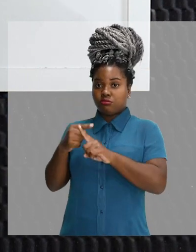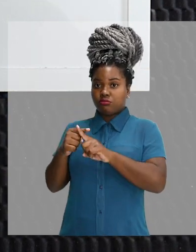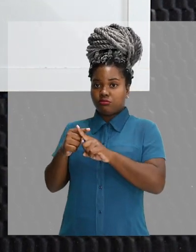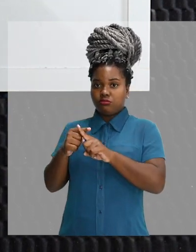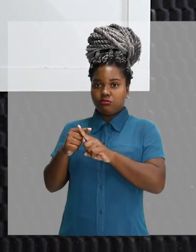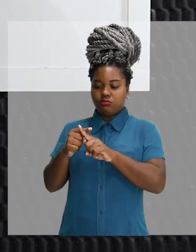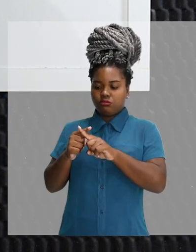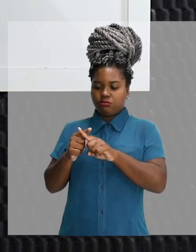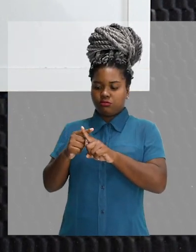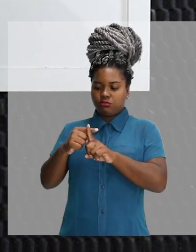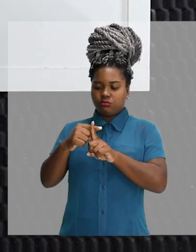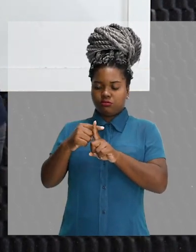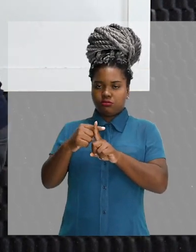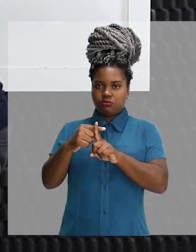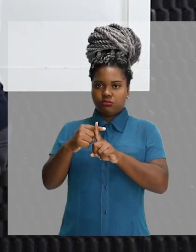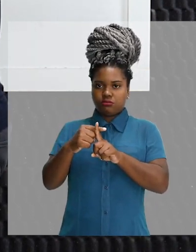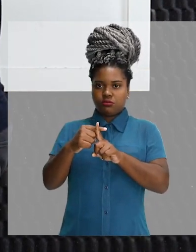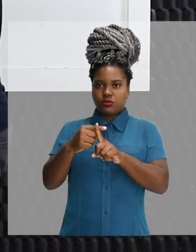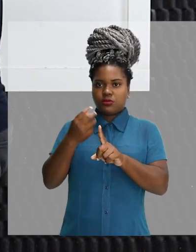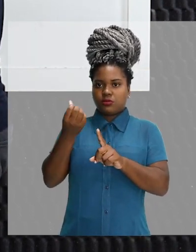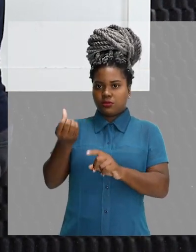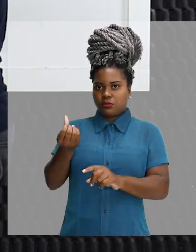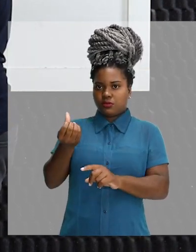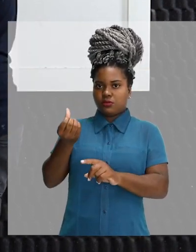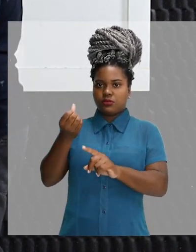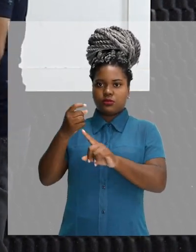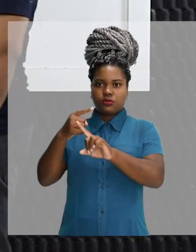mais 6 vezes 10,